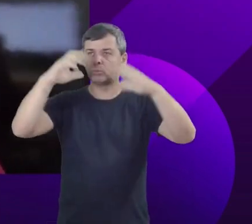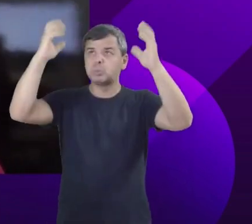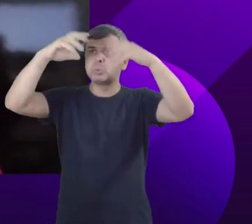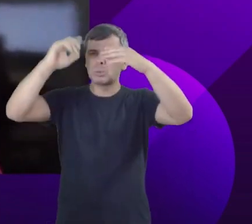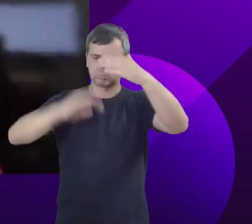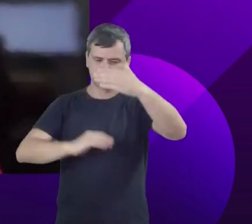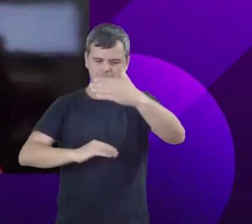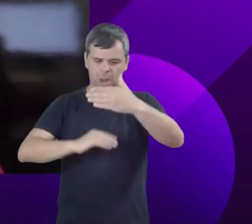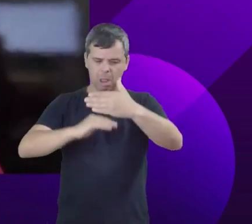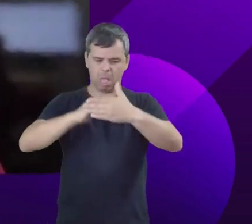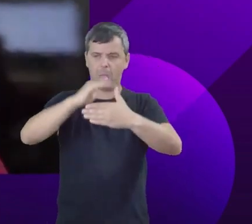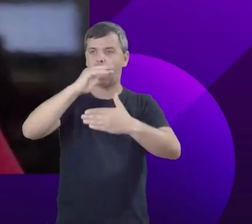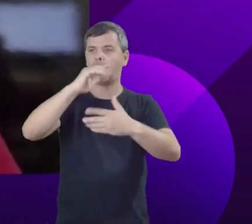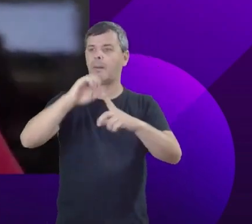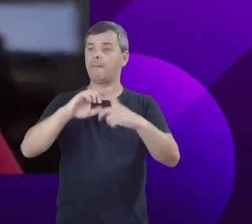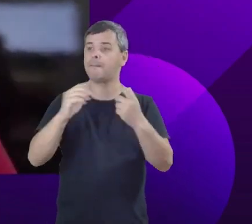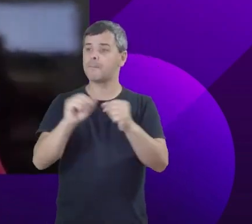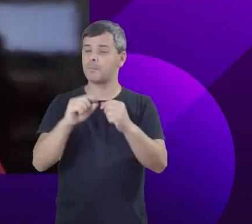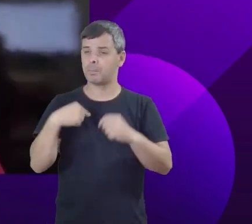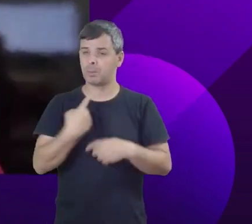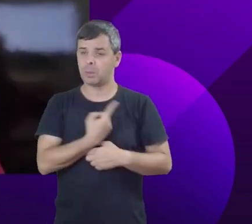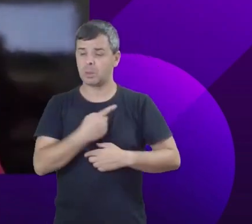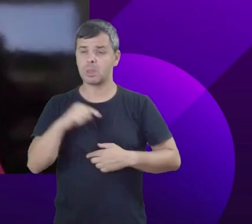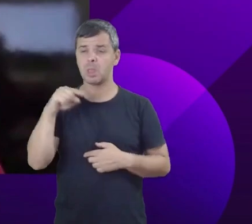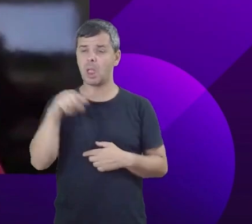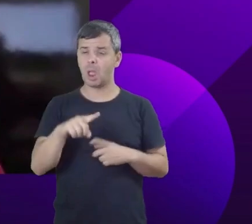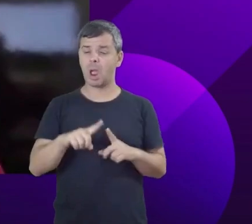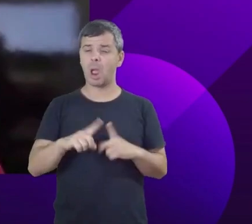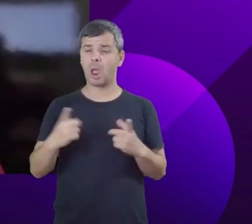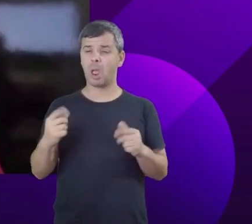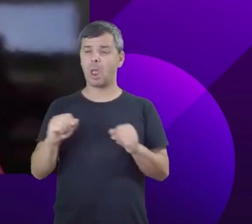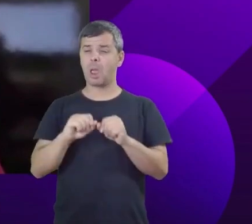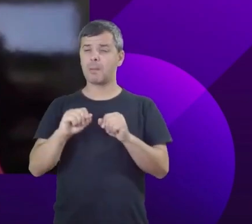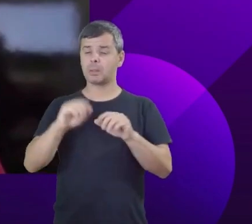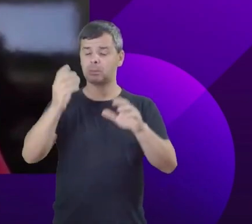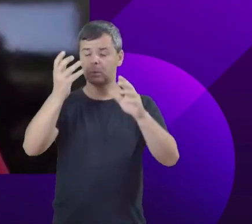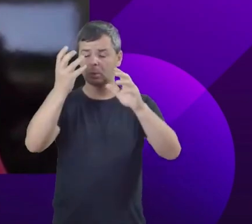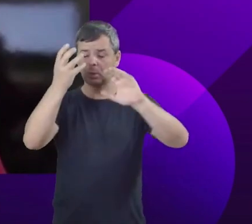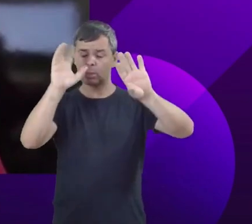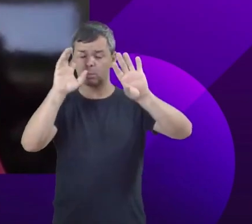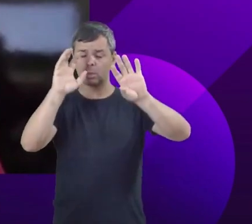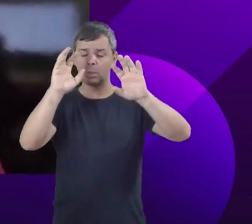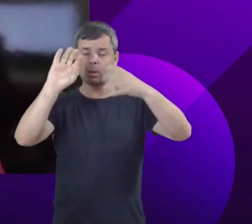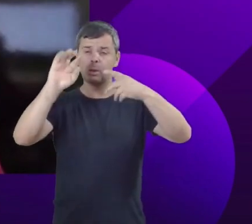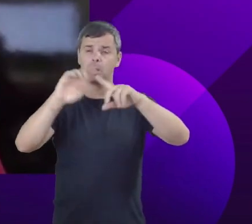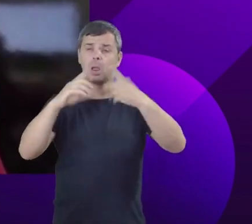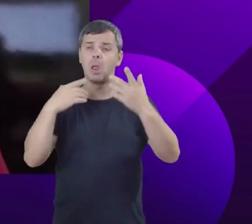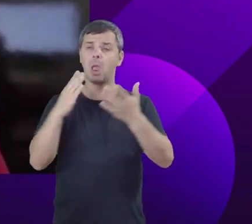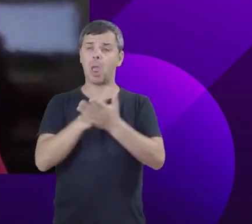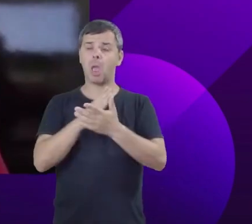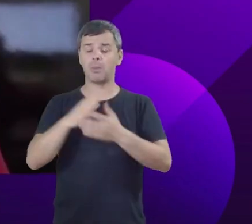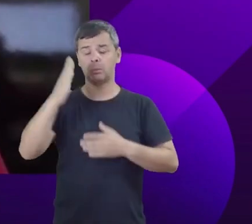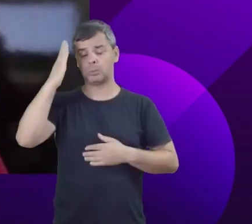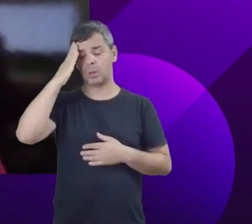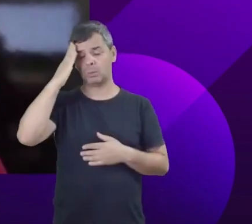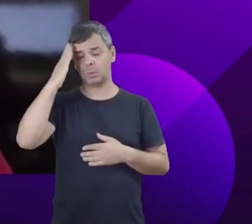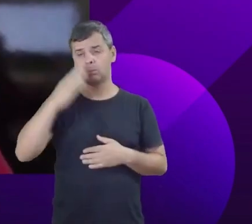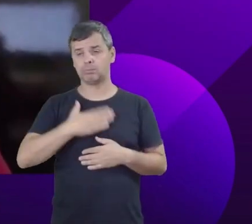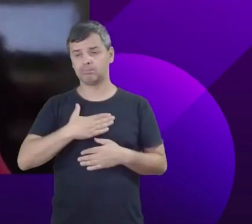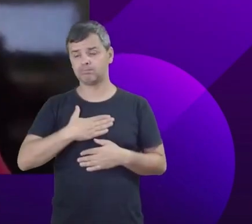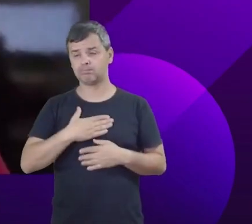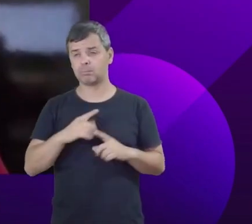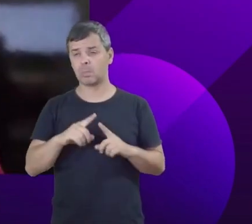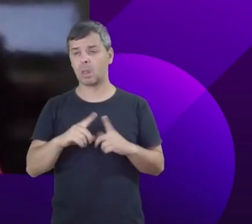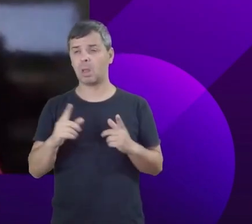de época, enfim. Então, essas questões também mais climáticas que, né, ao meu entender,